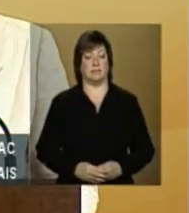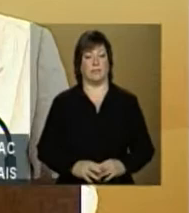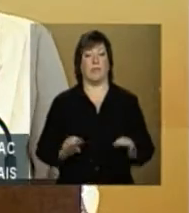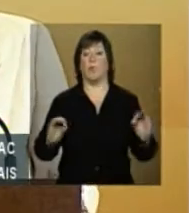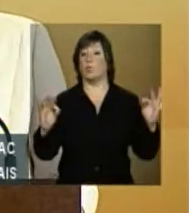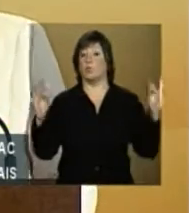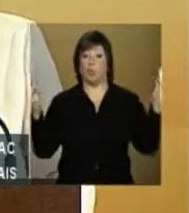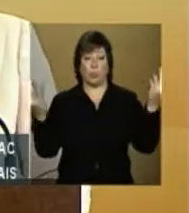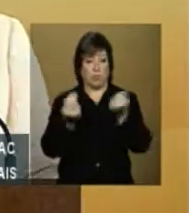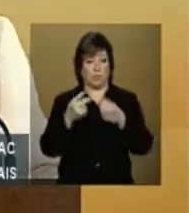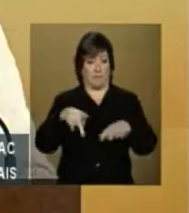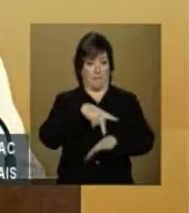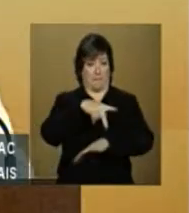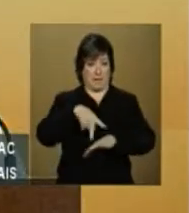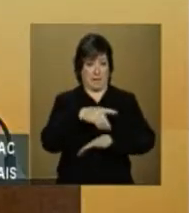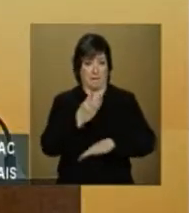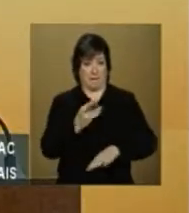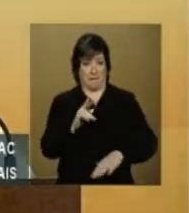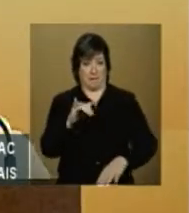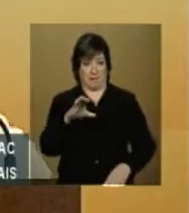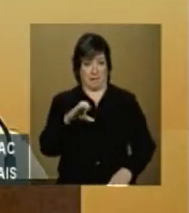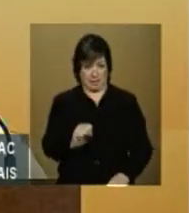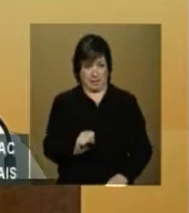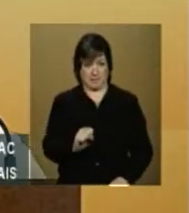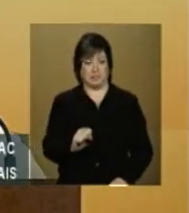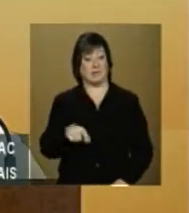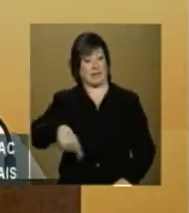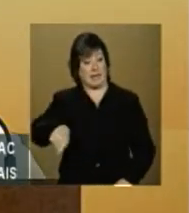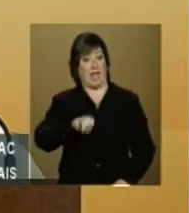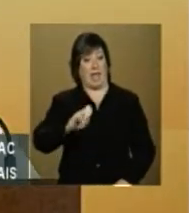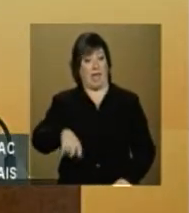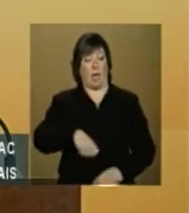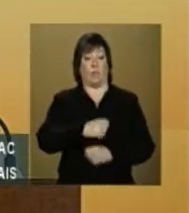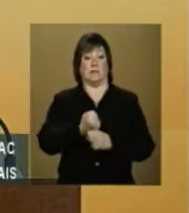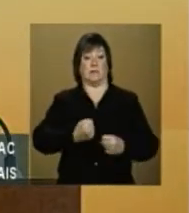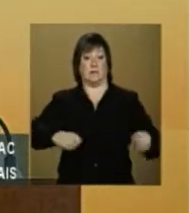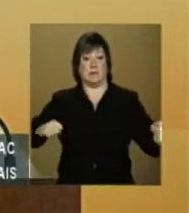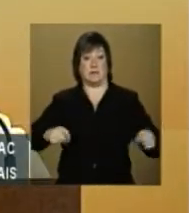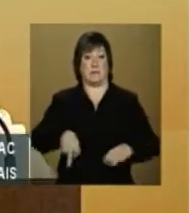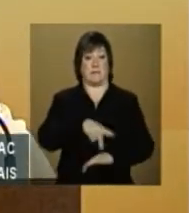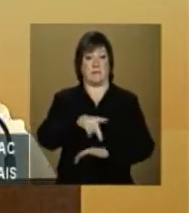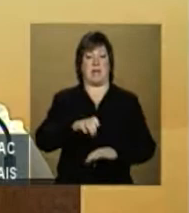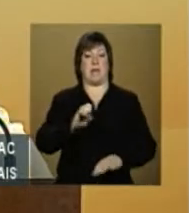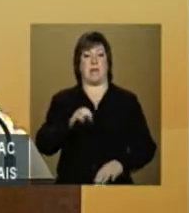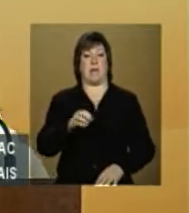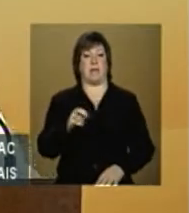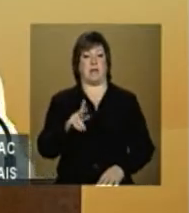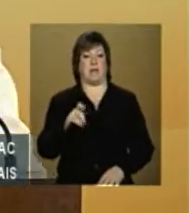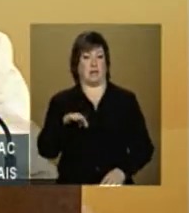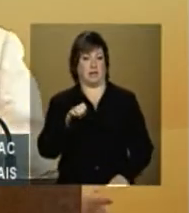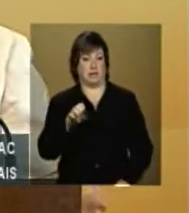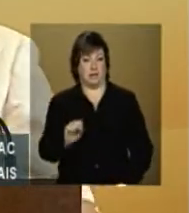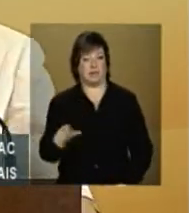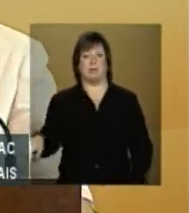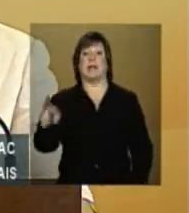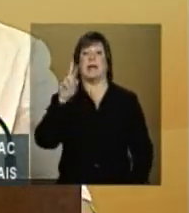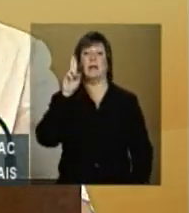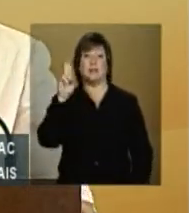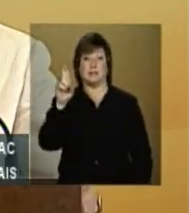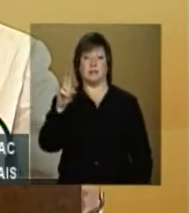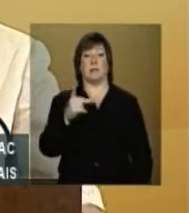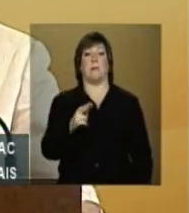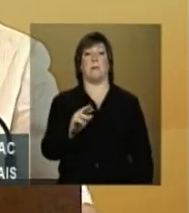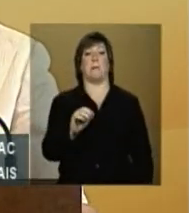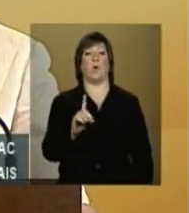Todos os países BRICS, que são os grandes países emergentes, responsáveis pela